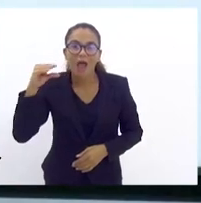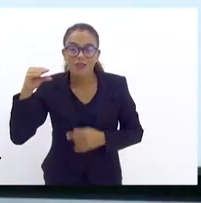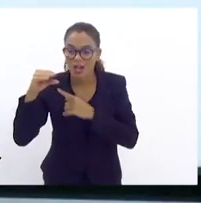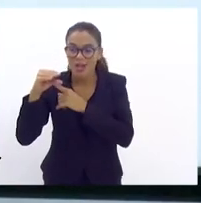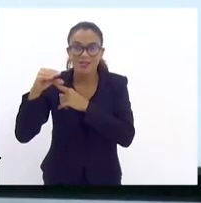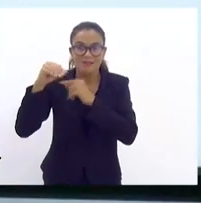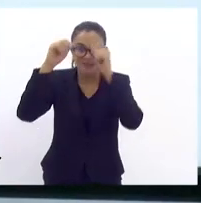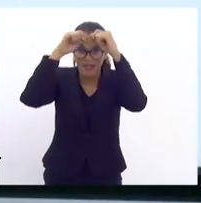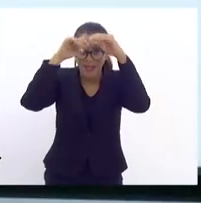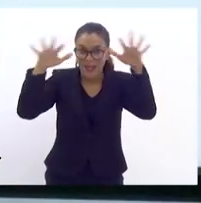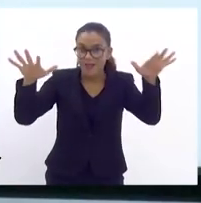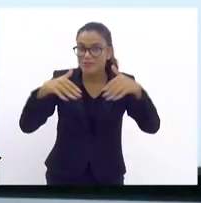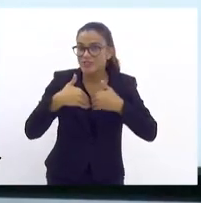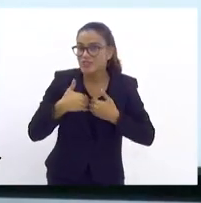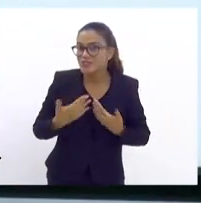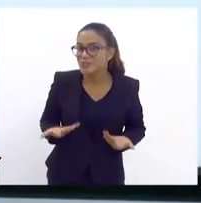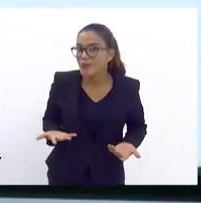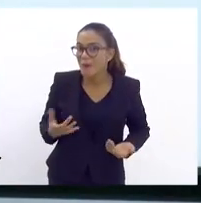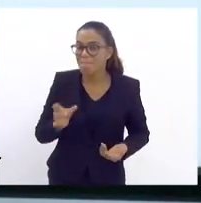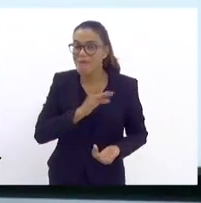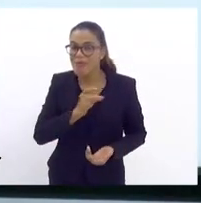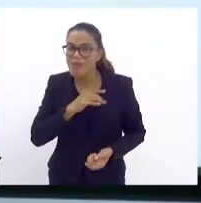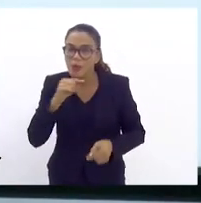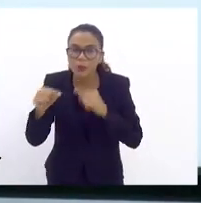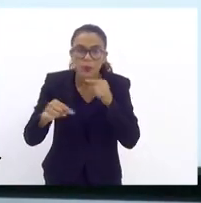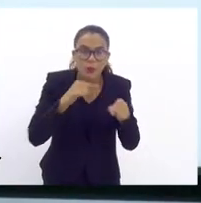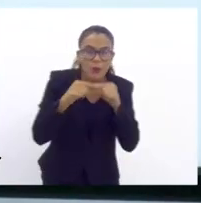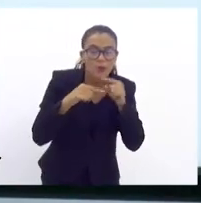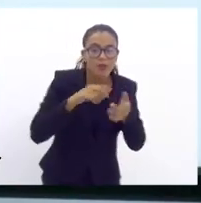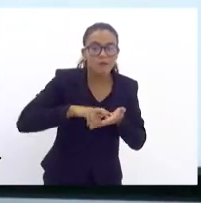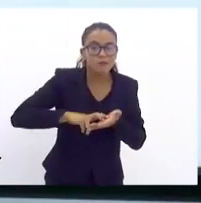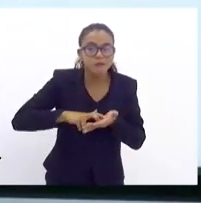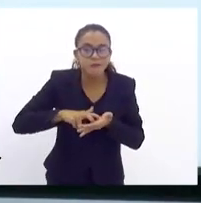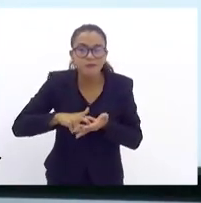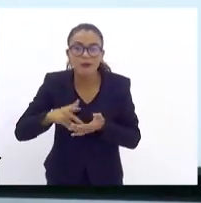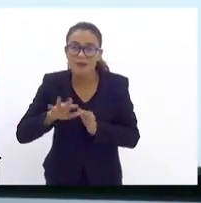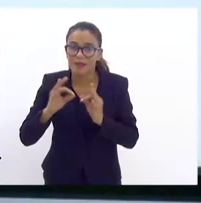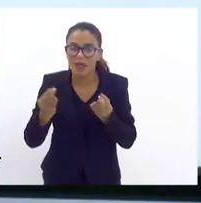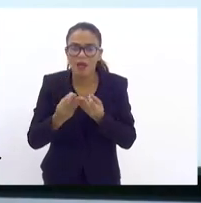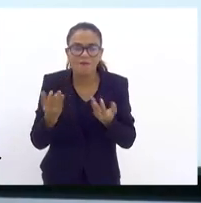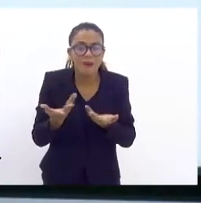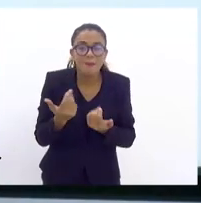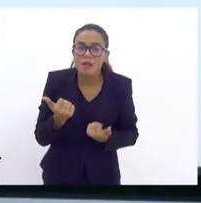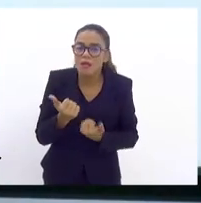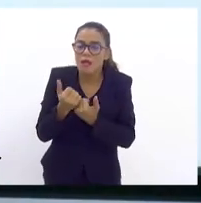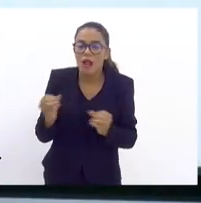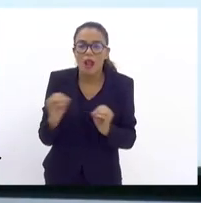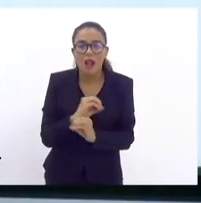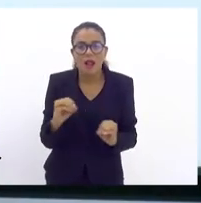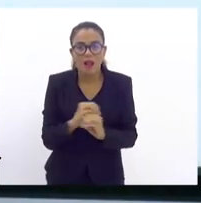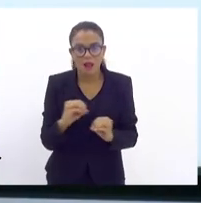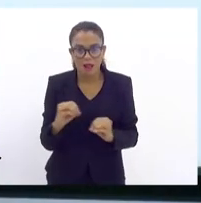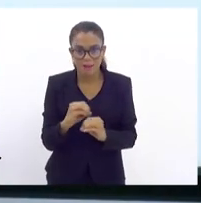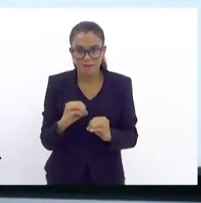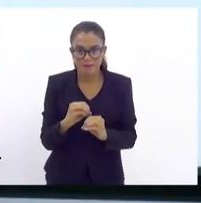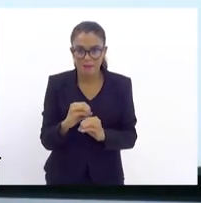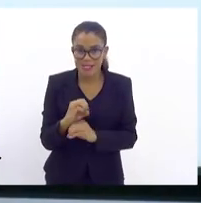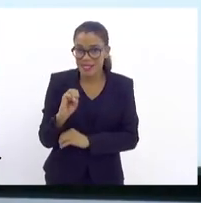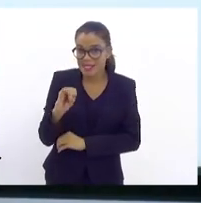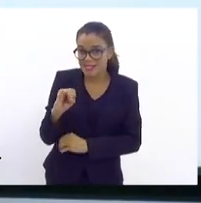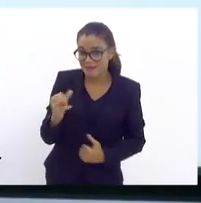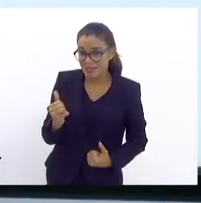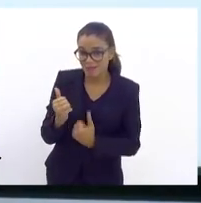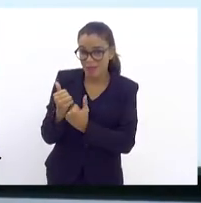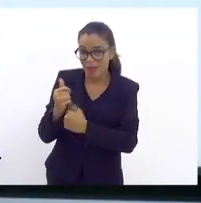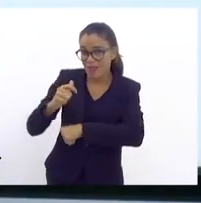cheio de dúvidas cheio de medos cheios de incerteza e a família sem suporte nenhum e se você não dá o